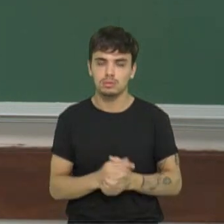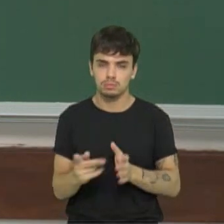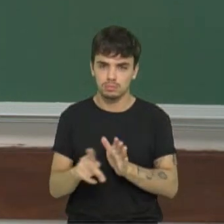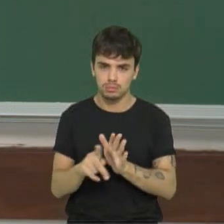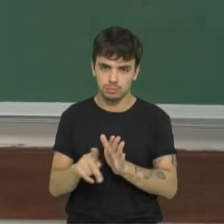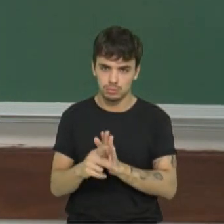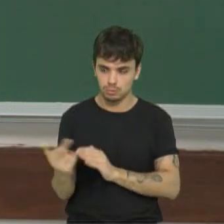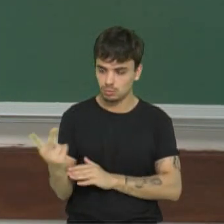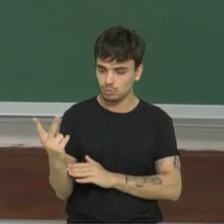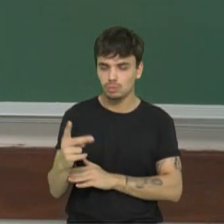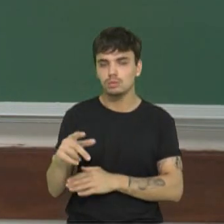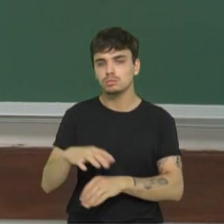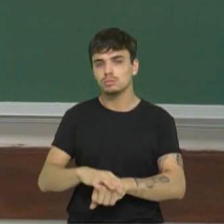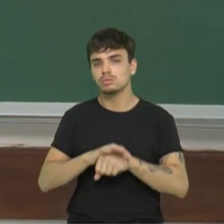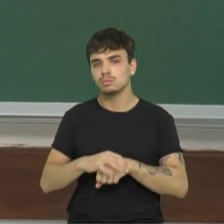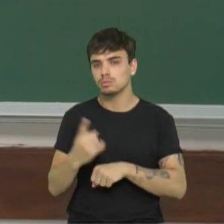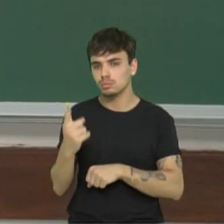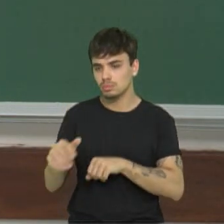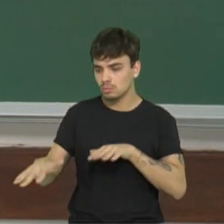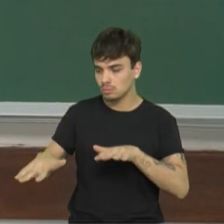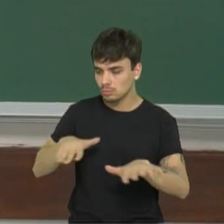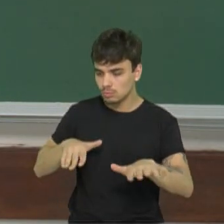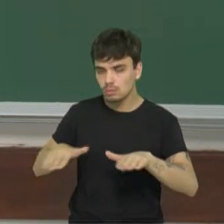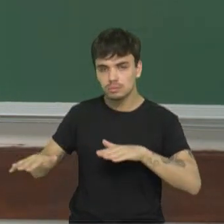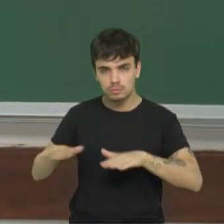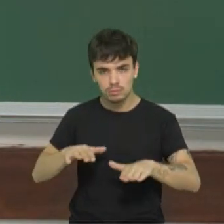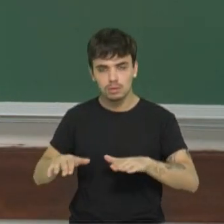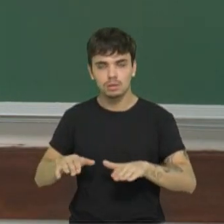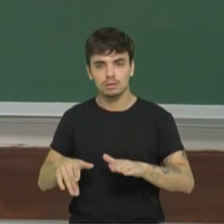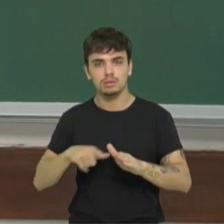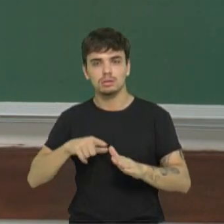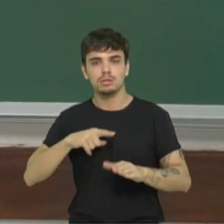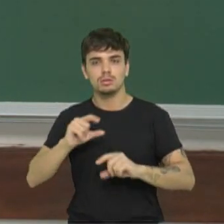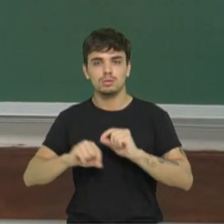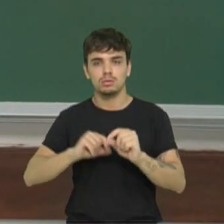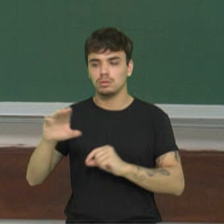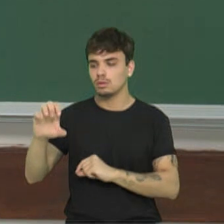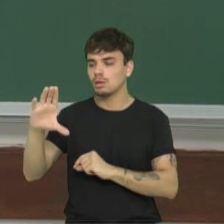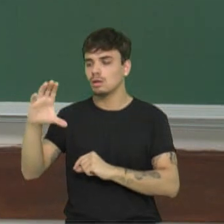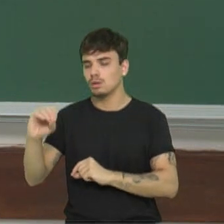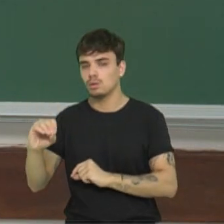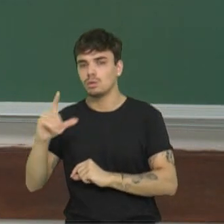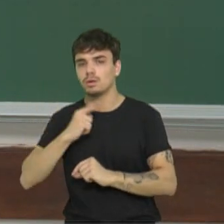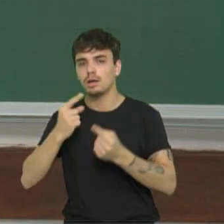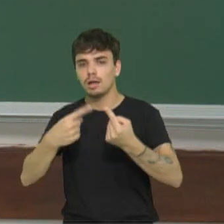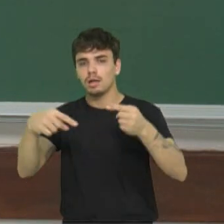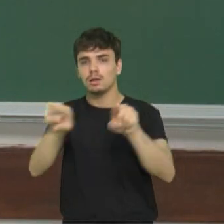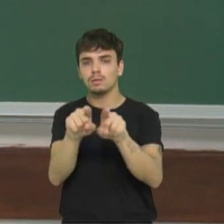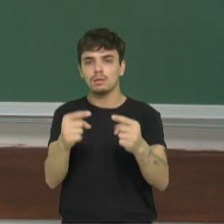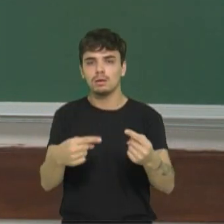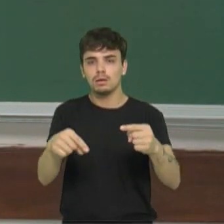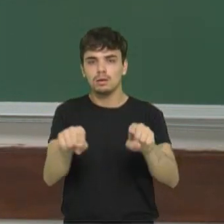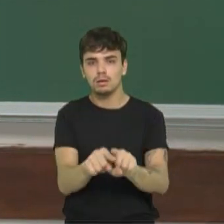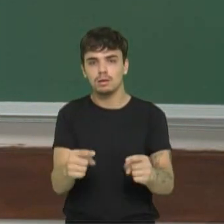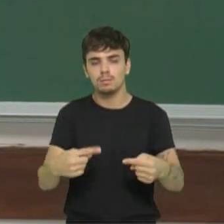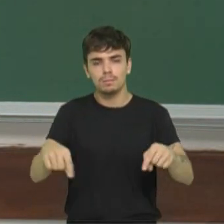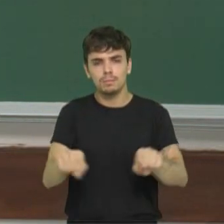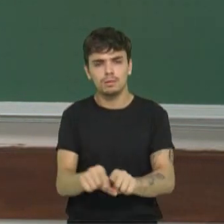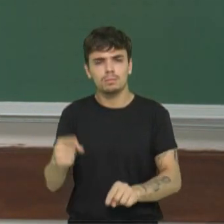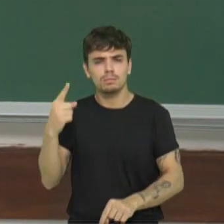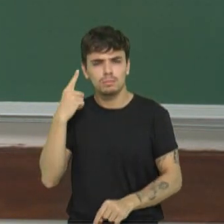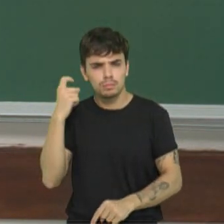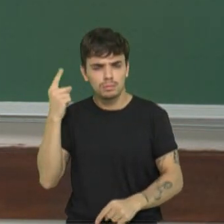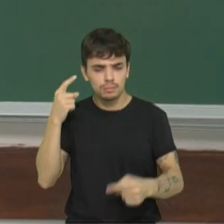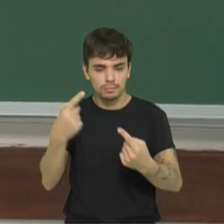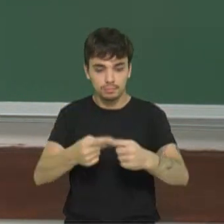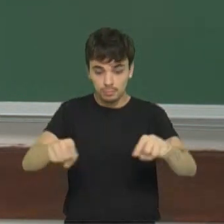discos, segurando um e soltando o outro, formava um eco, que é aquela repetição, quando ele pega um pedacinho da música e